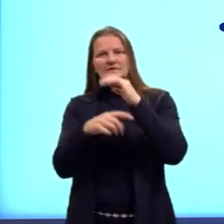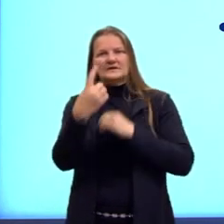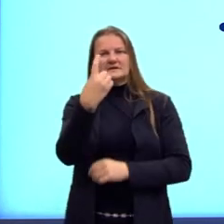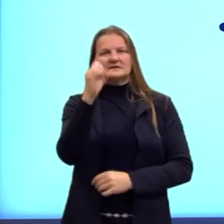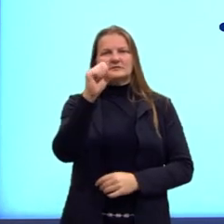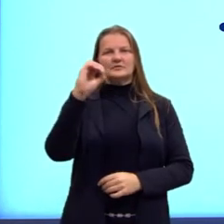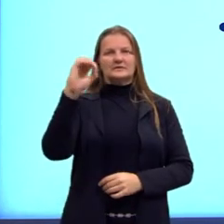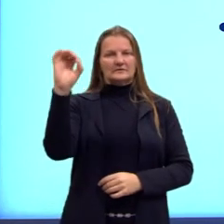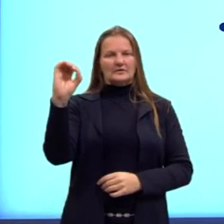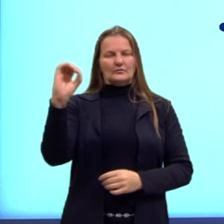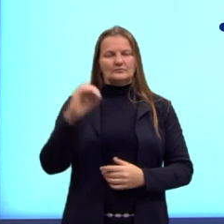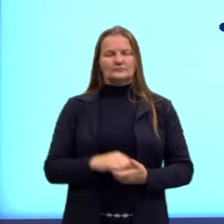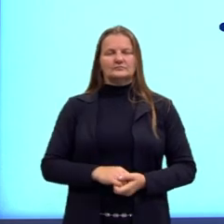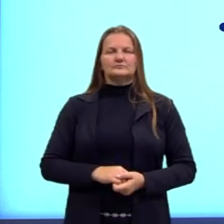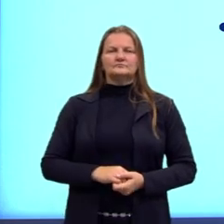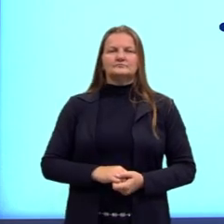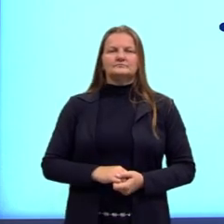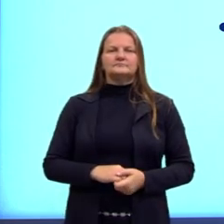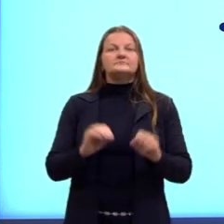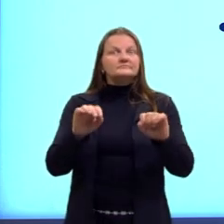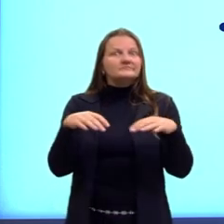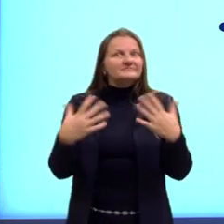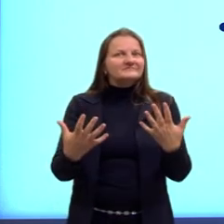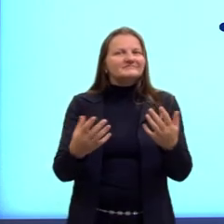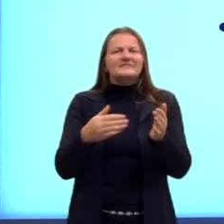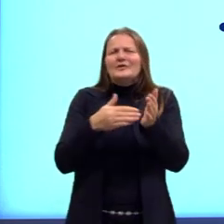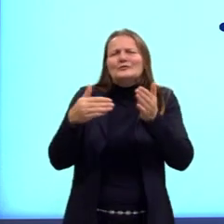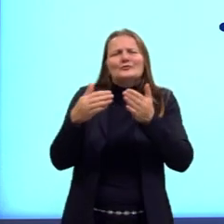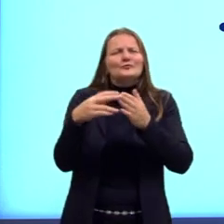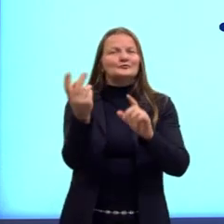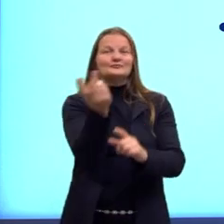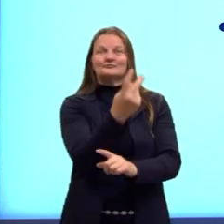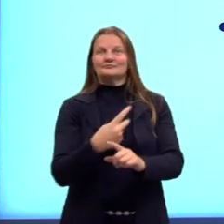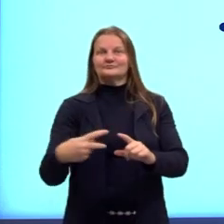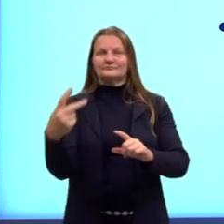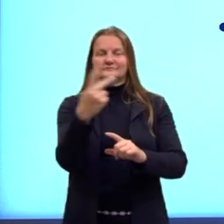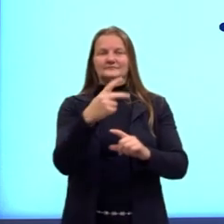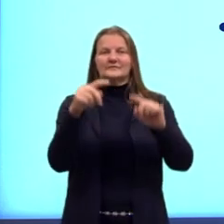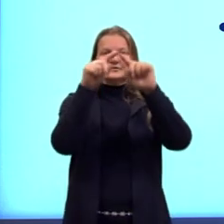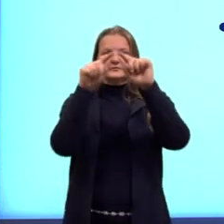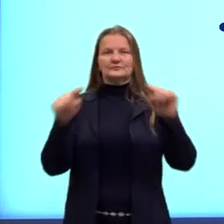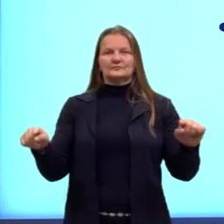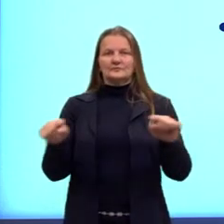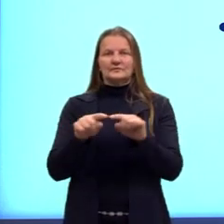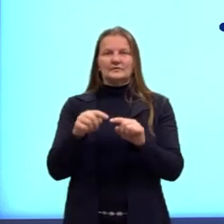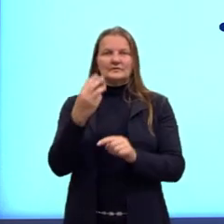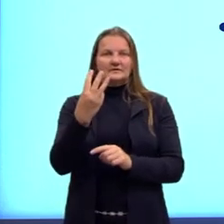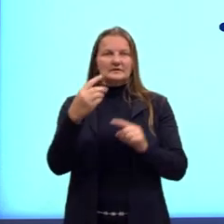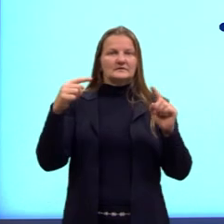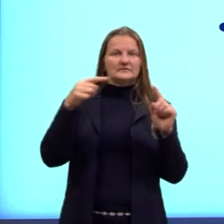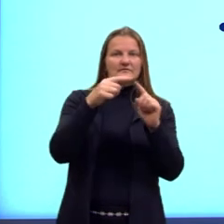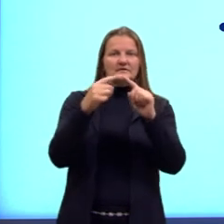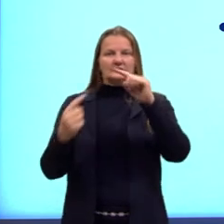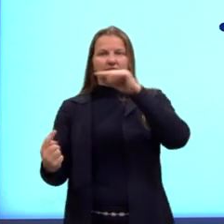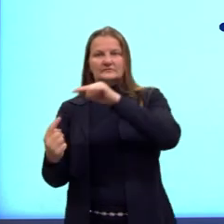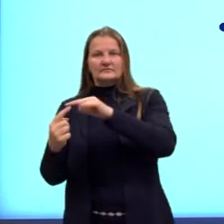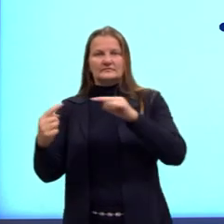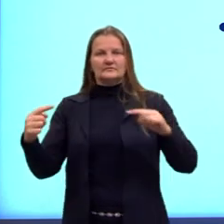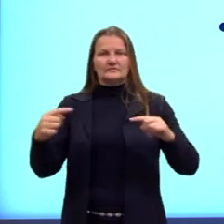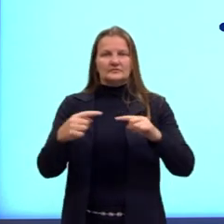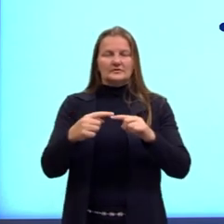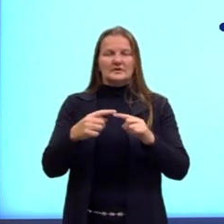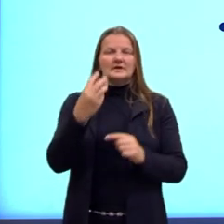180 graus então toda a figura nem todo triângulo nós temos três vértices três lados